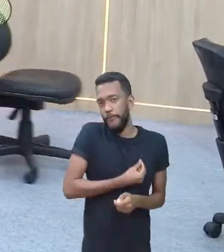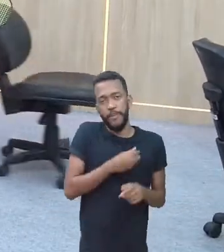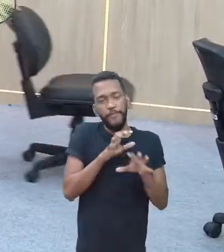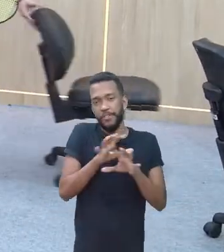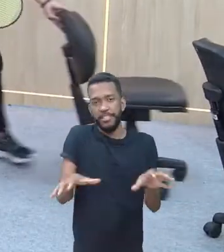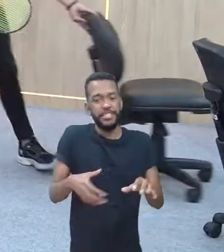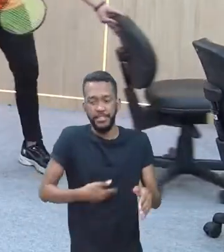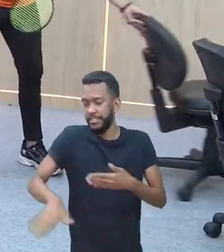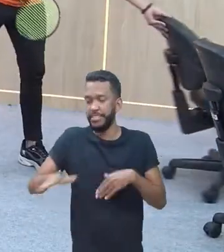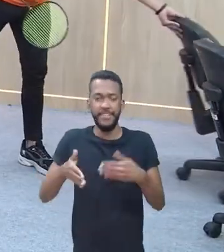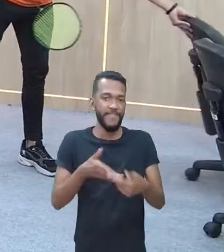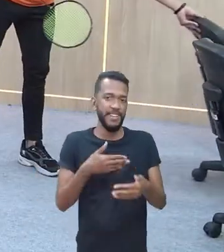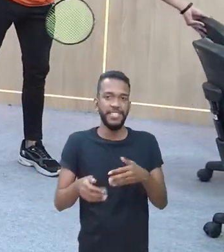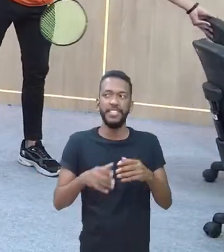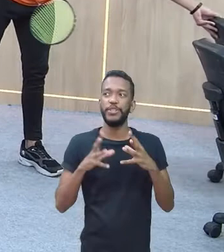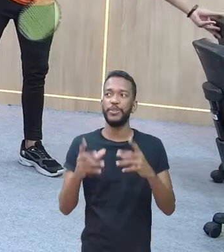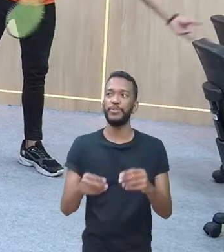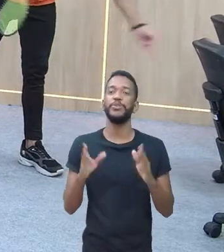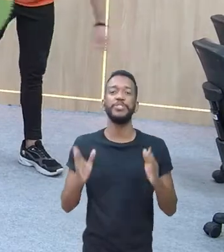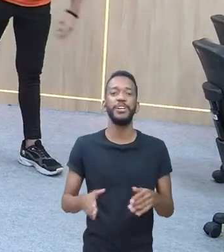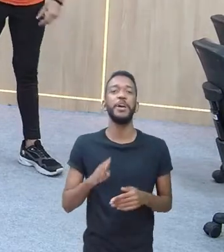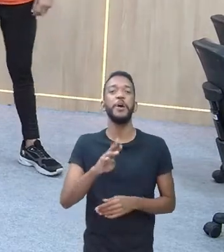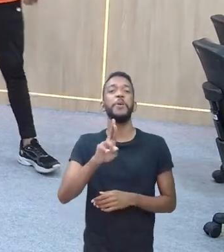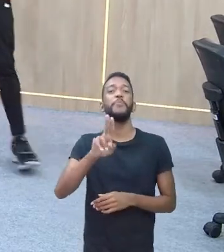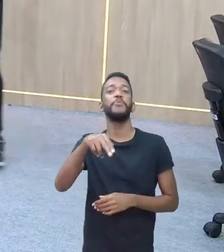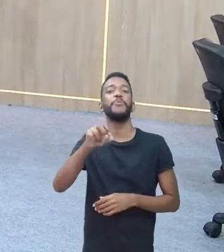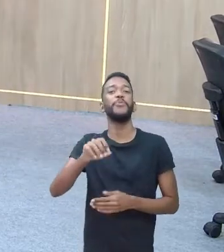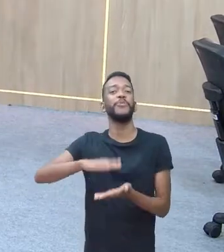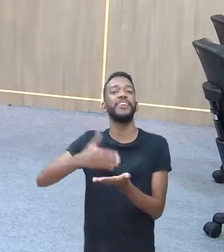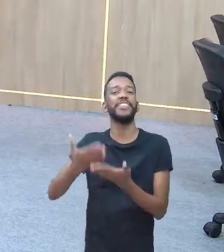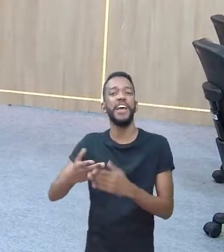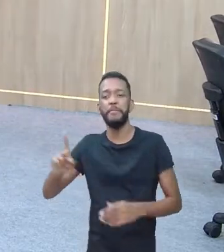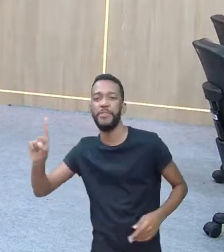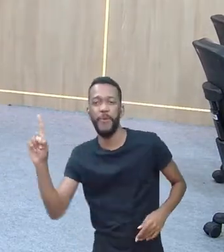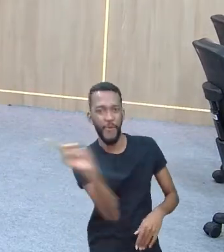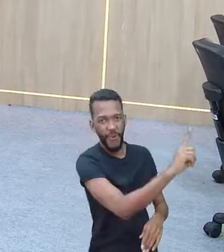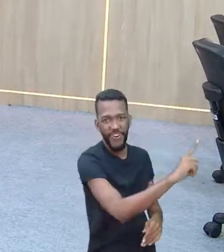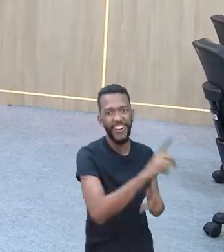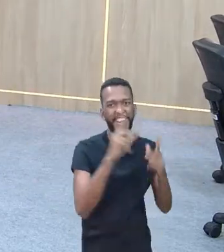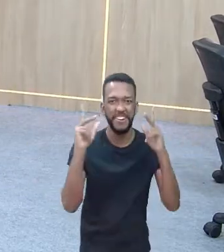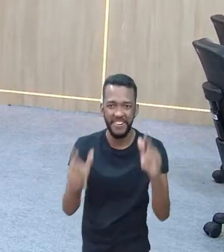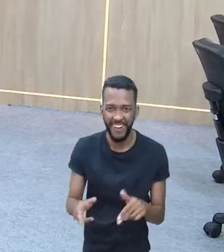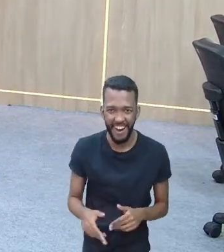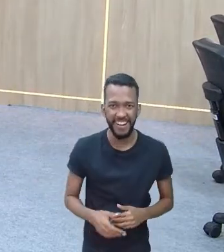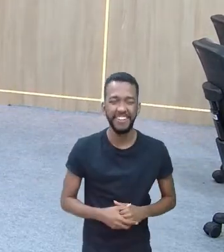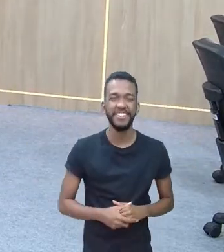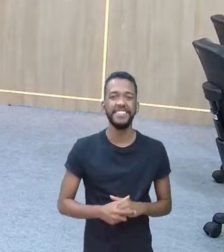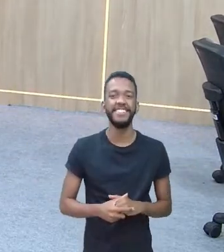tudo e tudo. Fazendo cosplay Tá de tudo Bruno, né? certo. O intérprete.